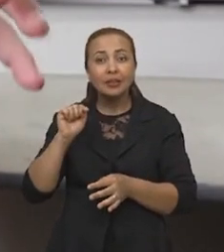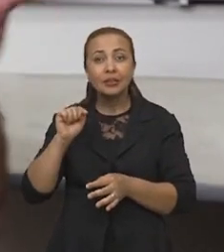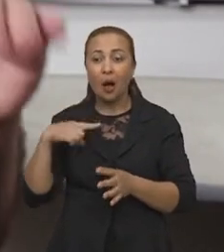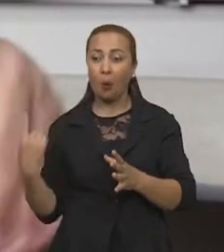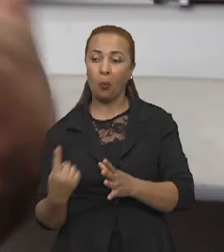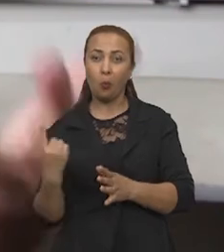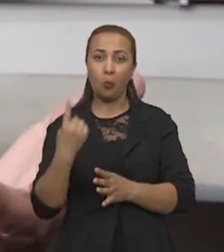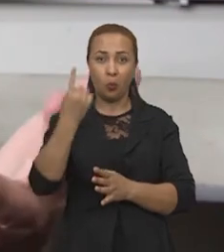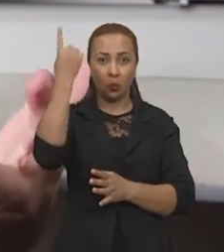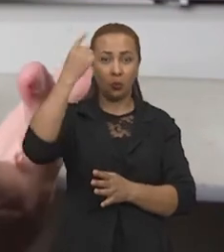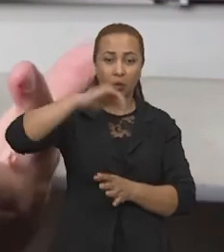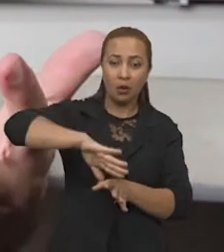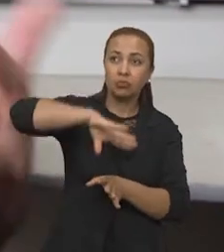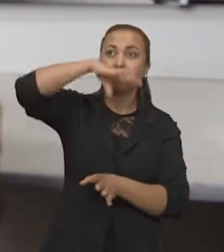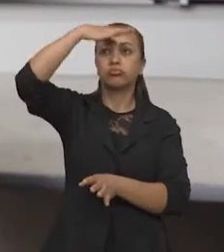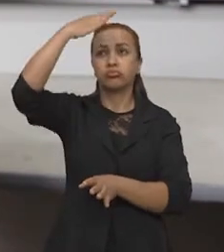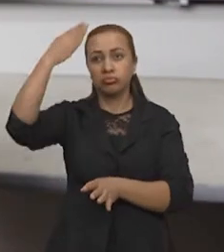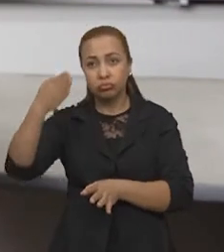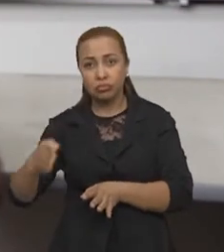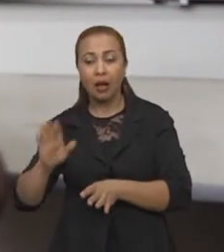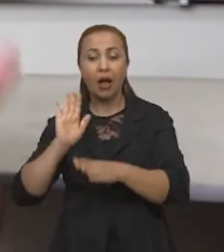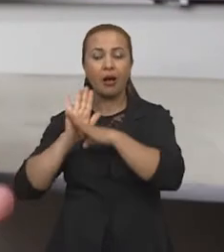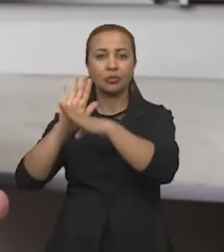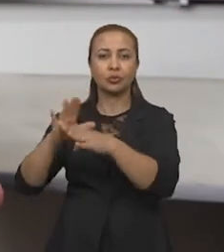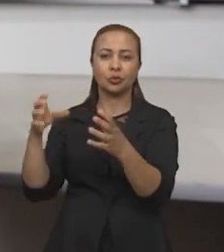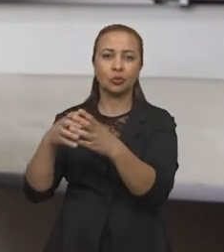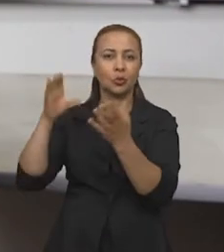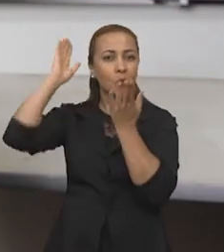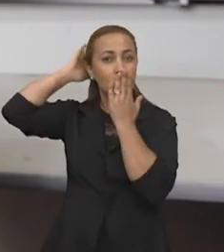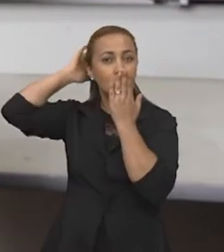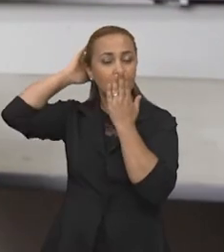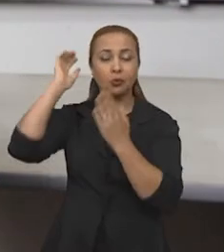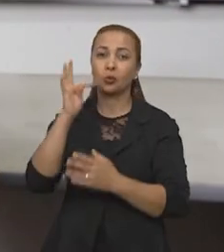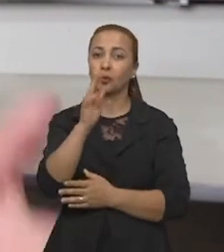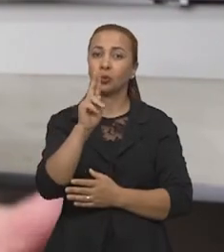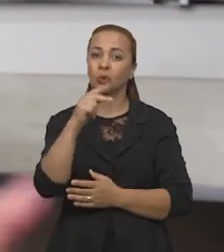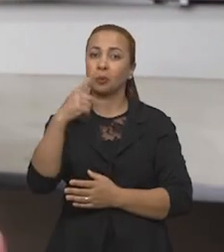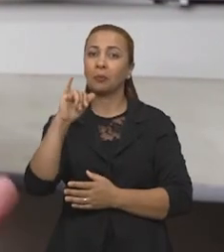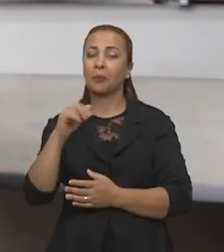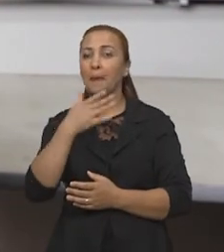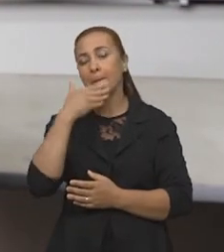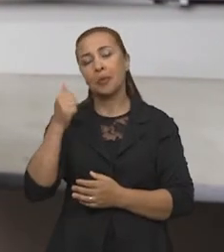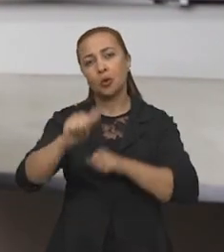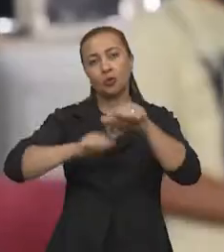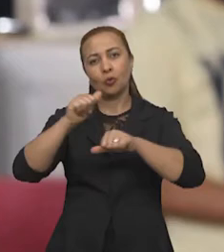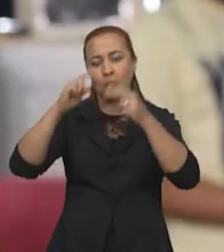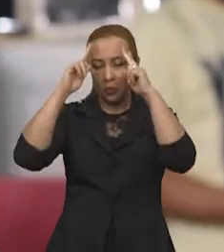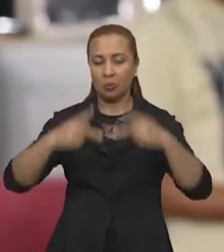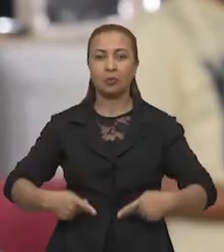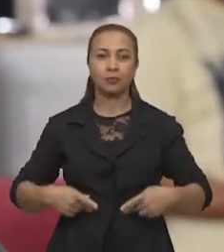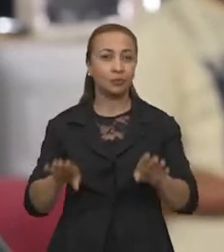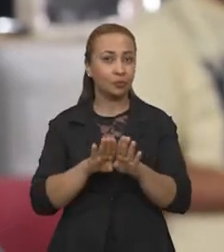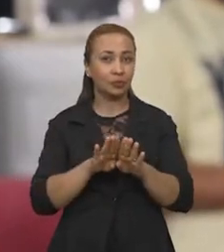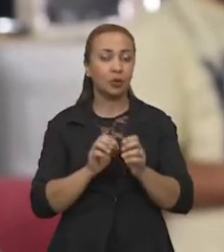essa questão da altitude favorecia ao grupo Tupi um melhor desenvolvimento humano. Além